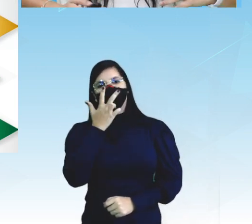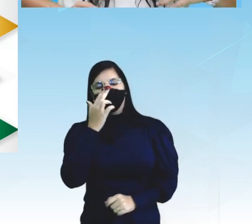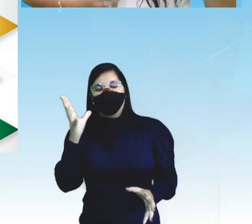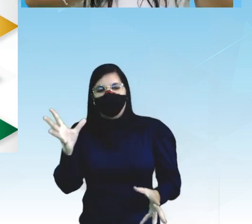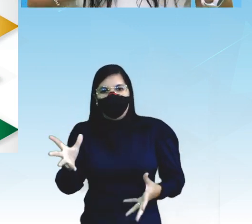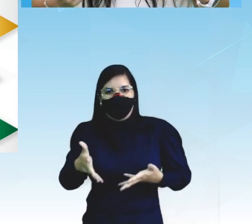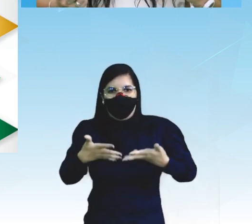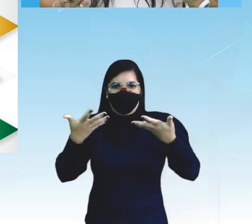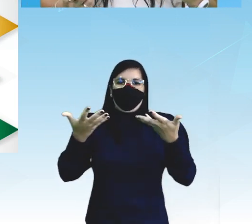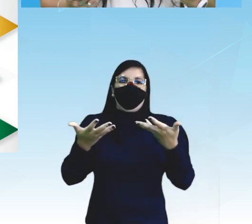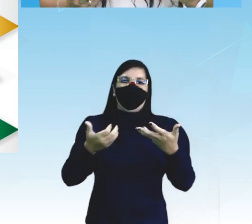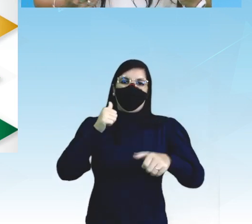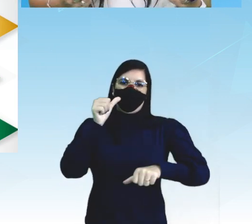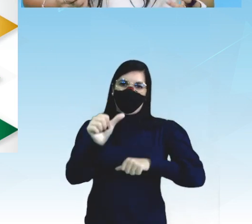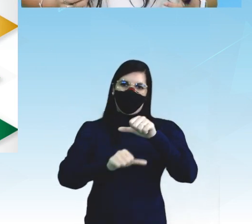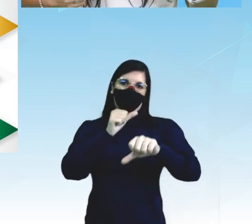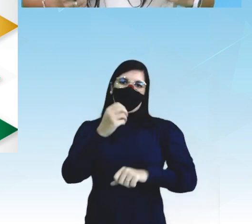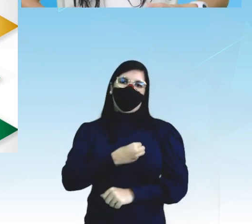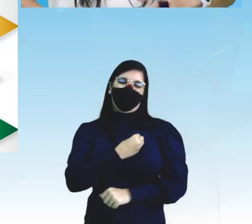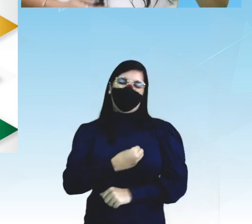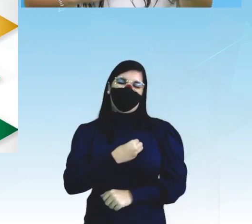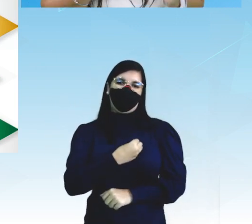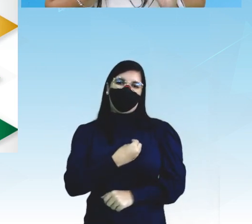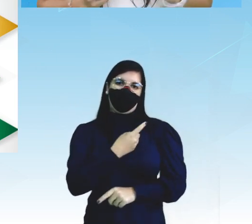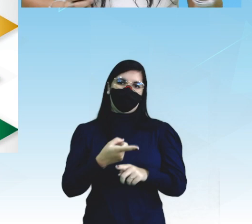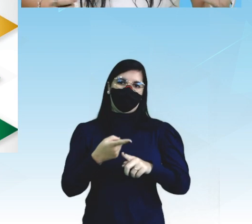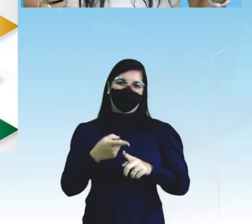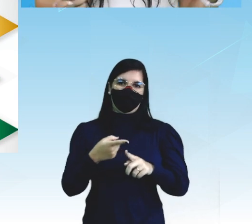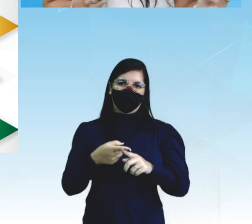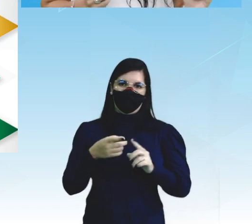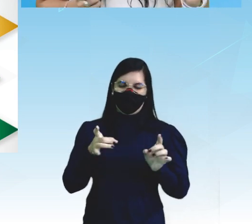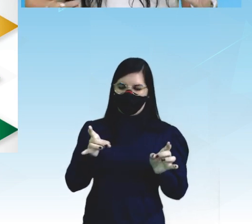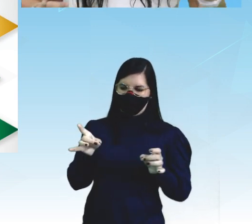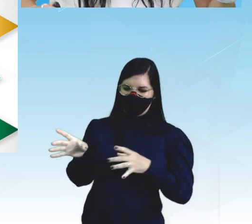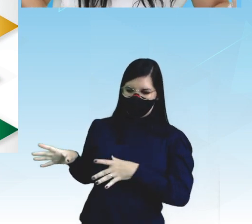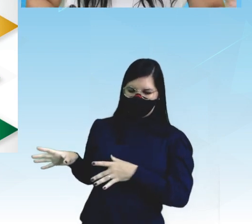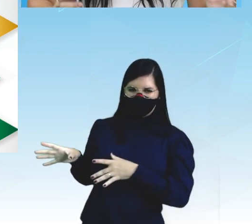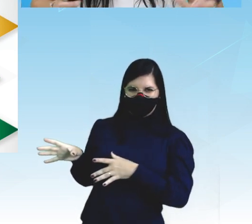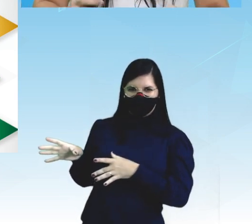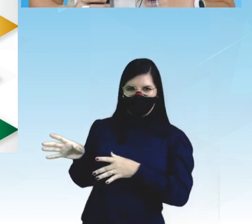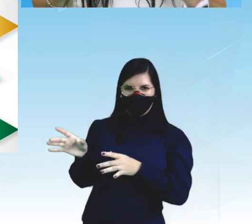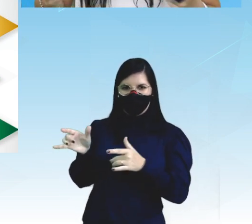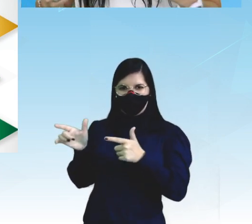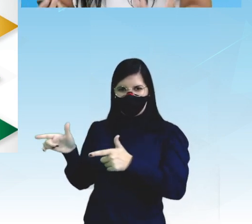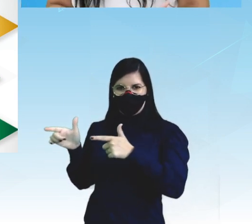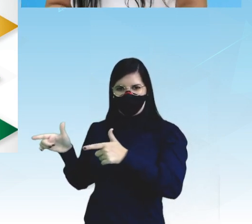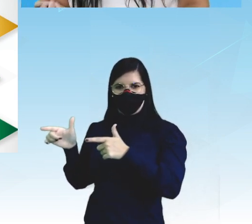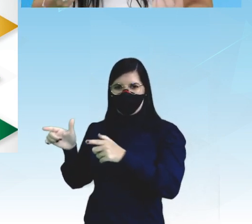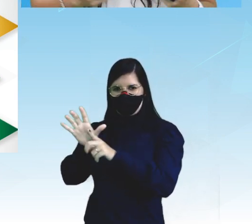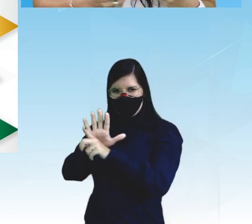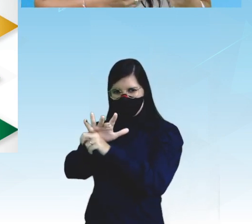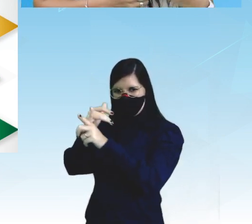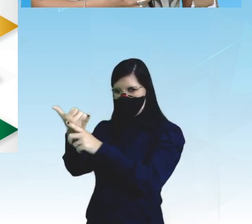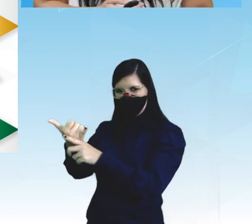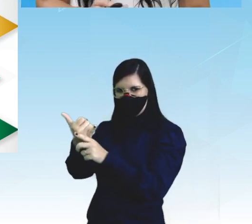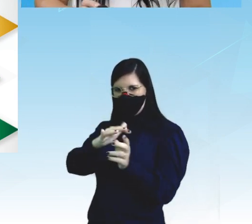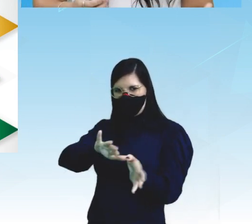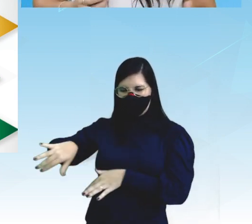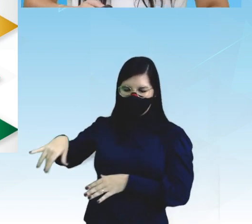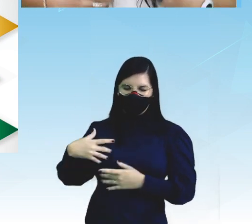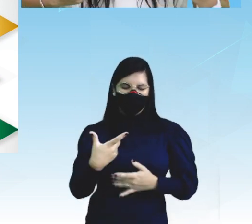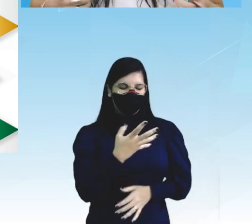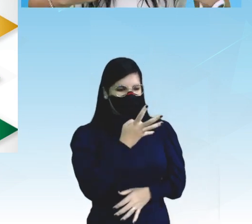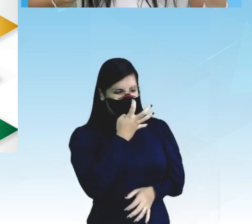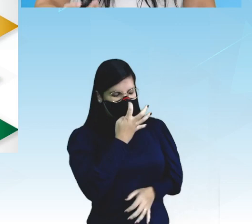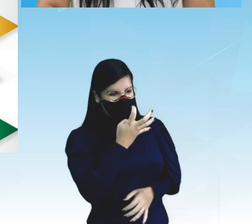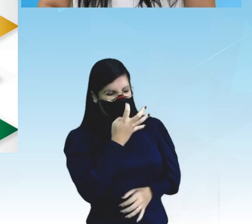uma reviravolta, né, para ele. Assim. Então, assim, ele deixou de ser aquela pessoa que as pessoas brincavam e passou a ser a pessoa que as pessoas admiravam, né,